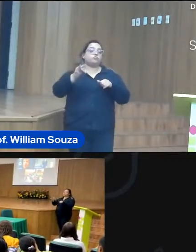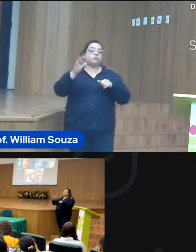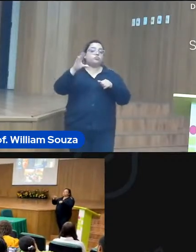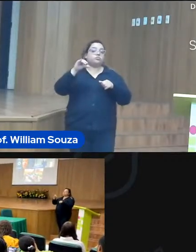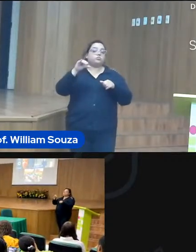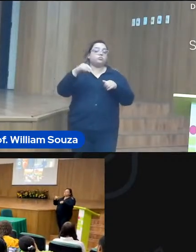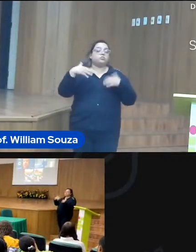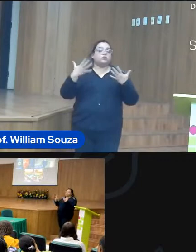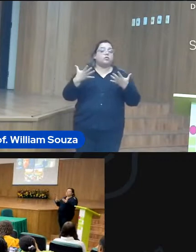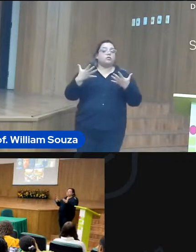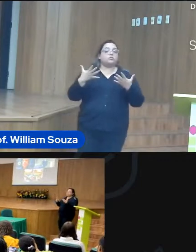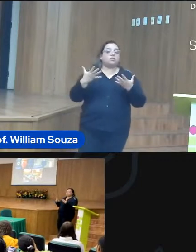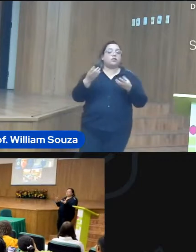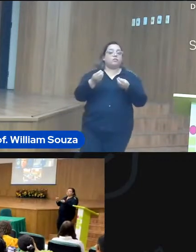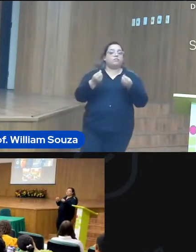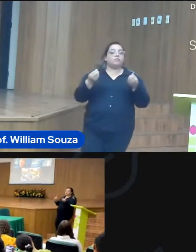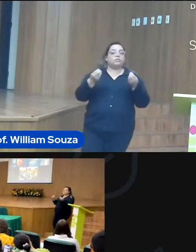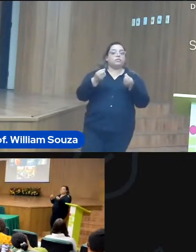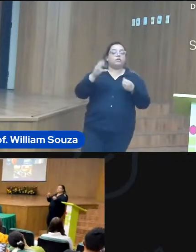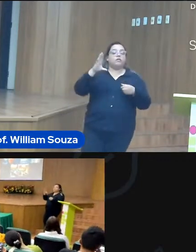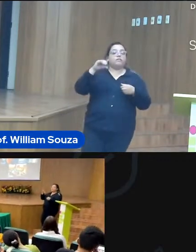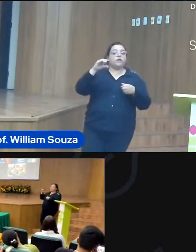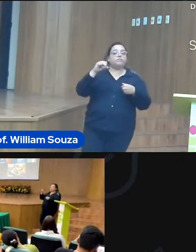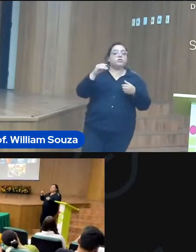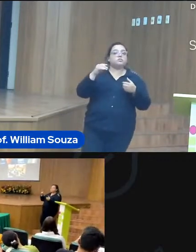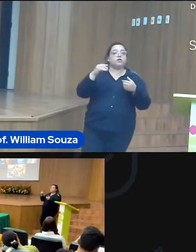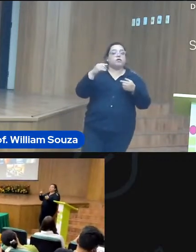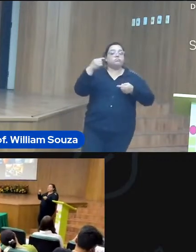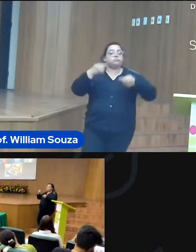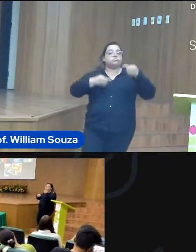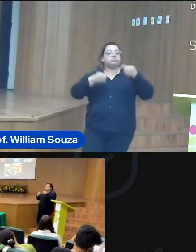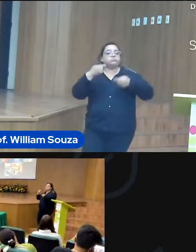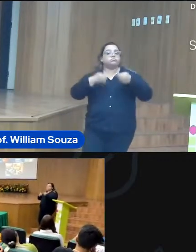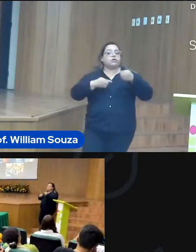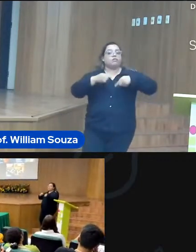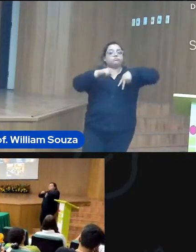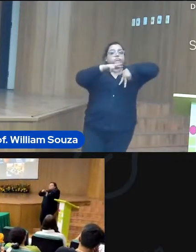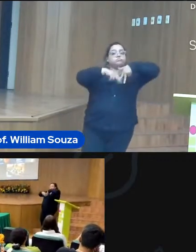faz parte da ciência de discutir sobre gênero? Será que